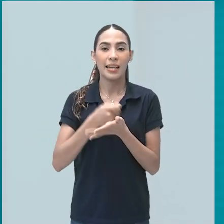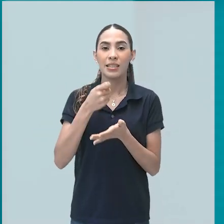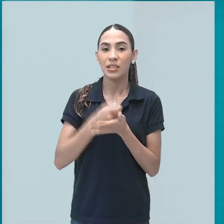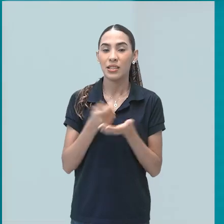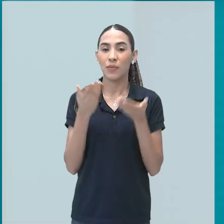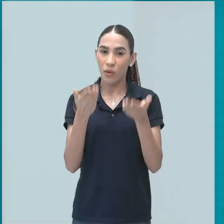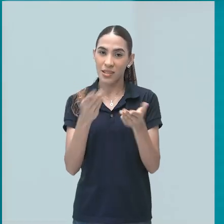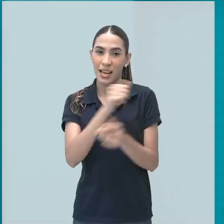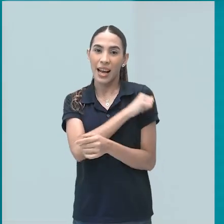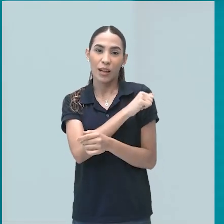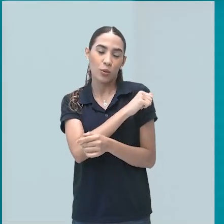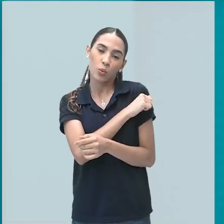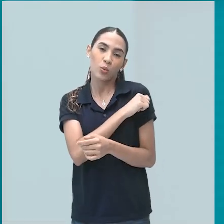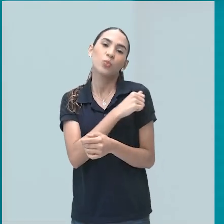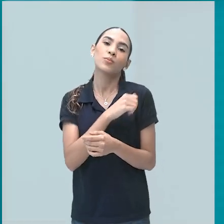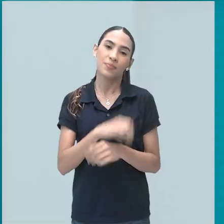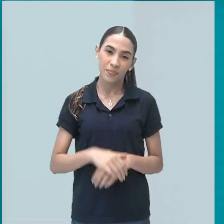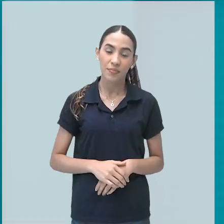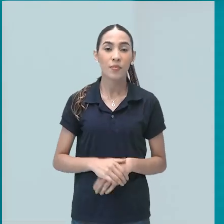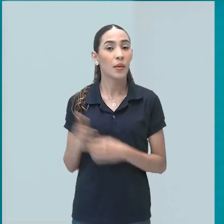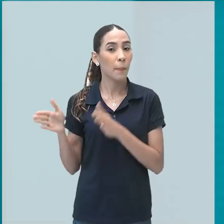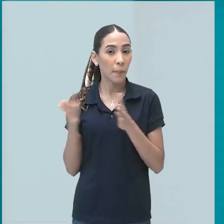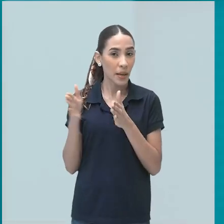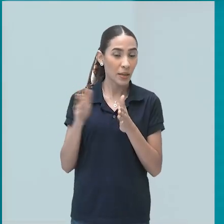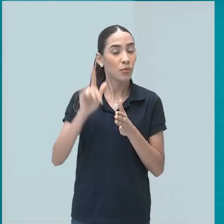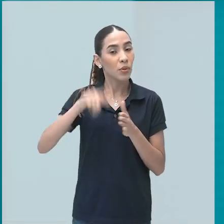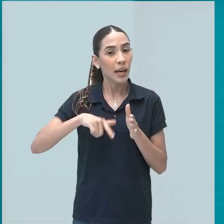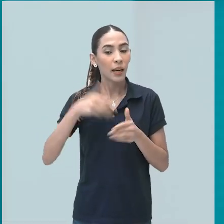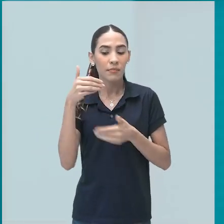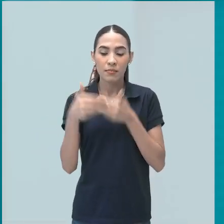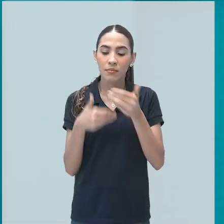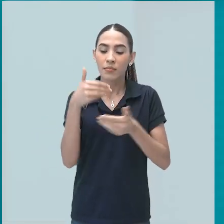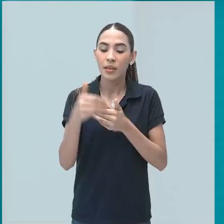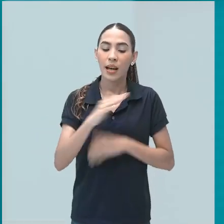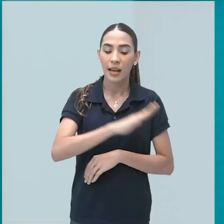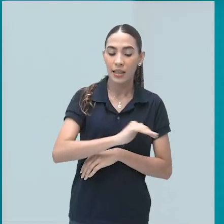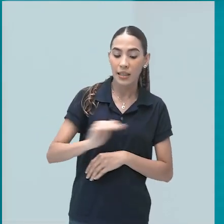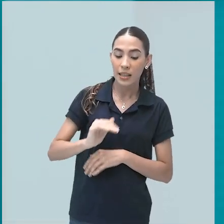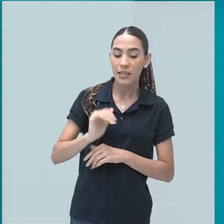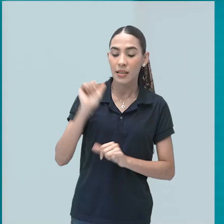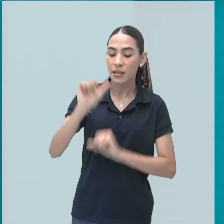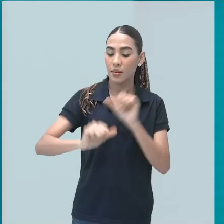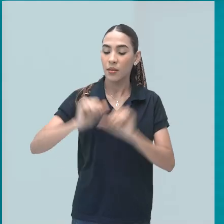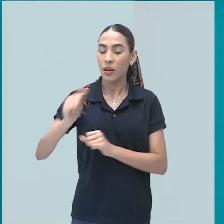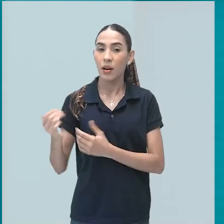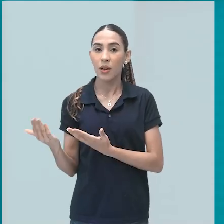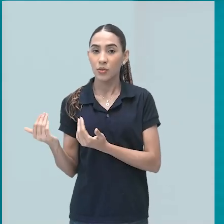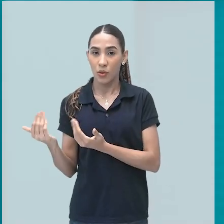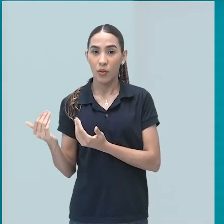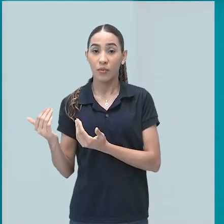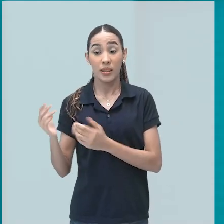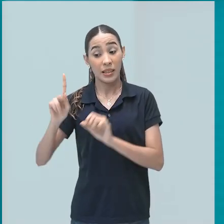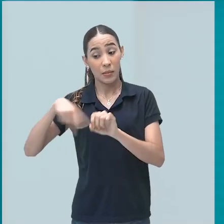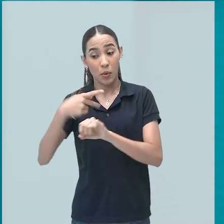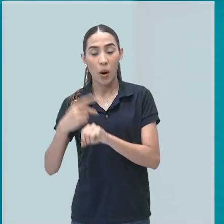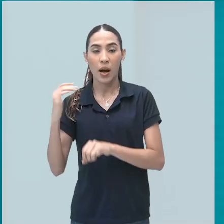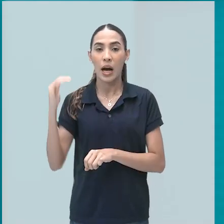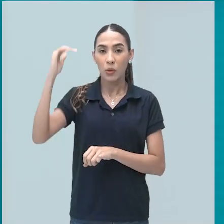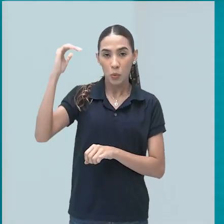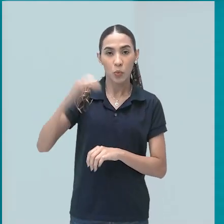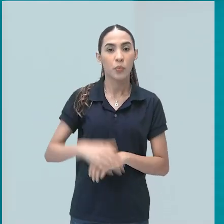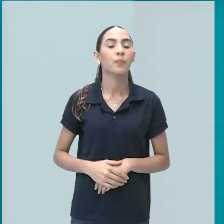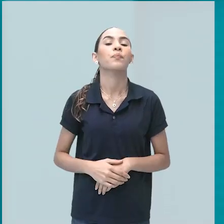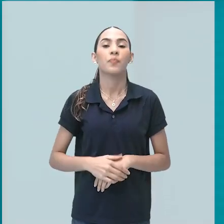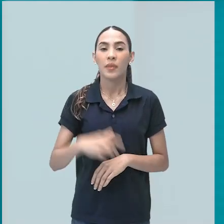de você nessa fase, ok? Uma fase que é transição de criança para o adulto. E é nesse momento em que